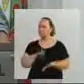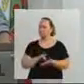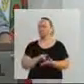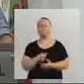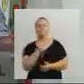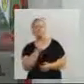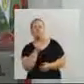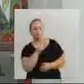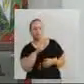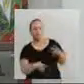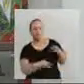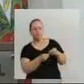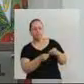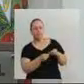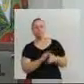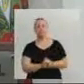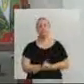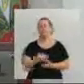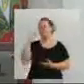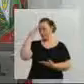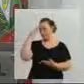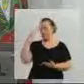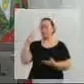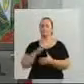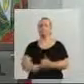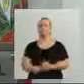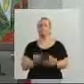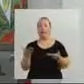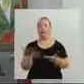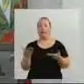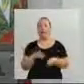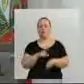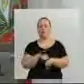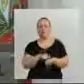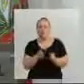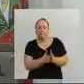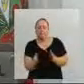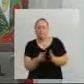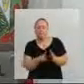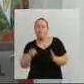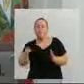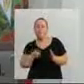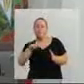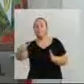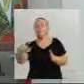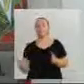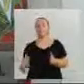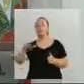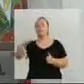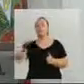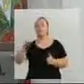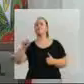dois minutos para a conclusão. Obrigado, senhor presidente. Então, nós temos agora o período pós-intervenção que vai